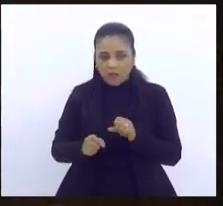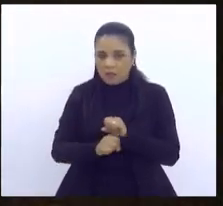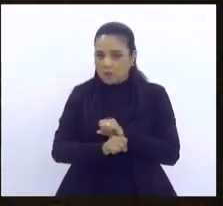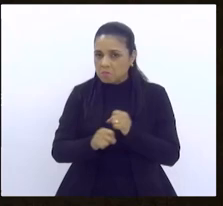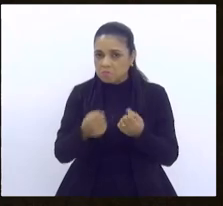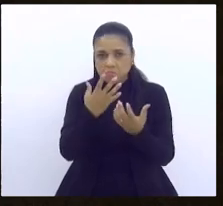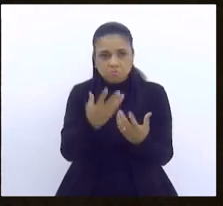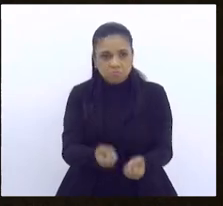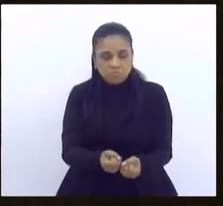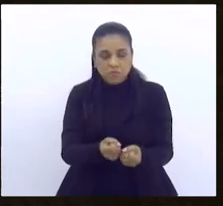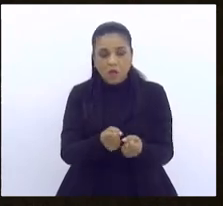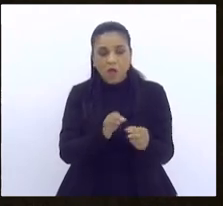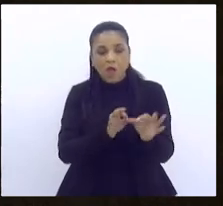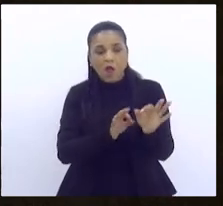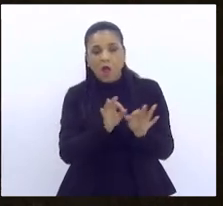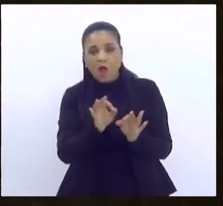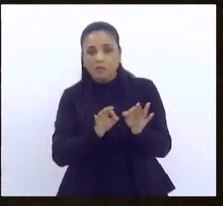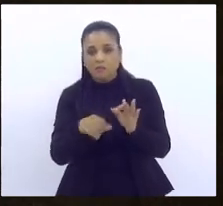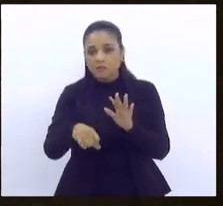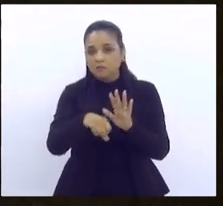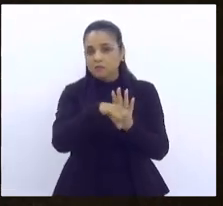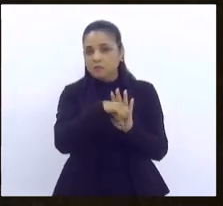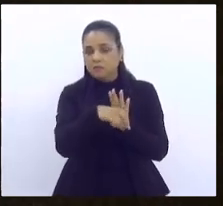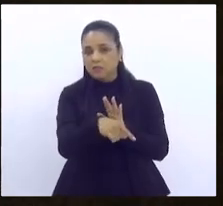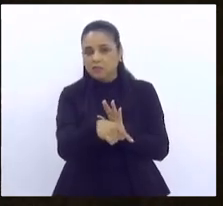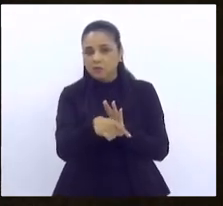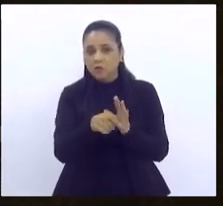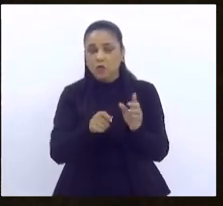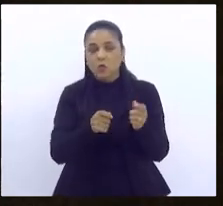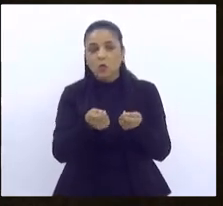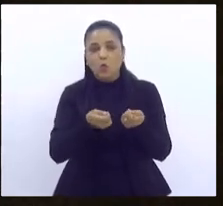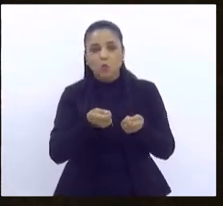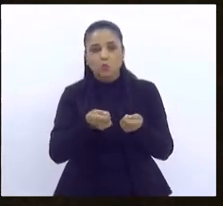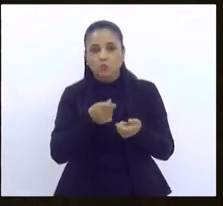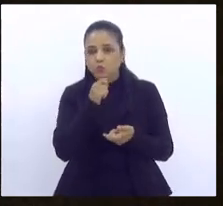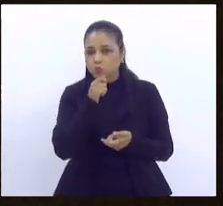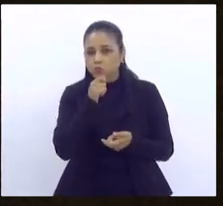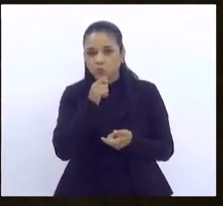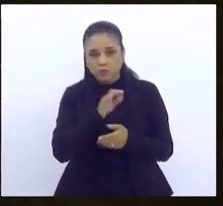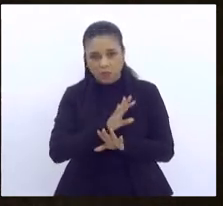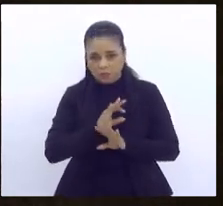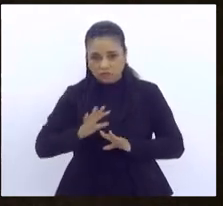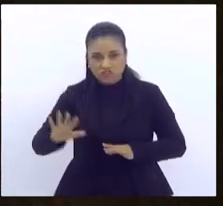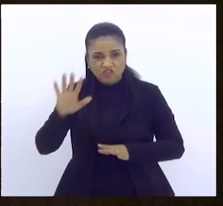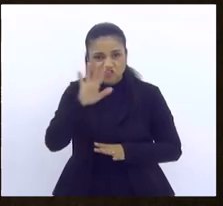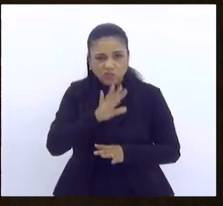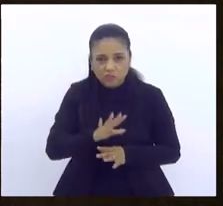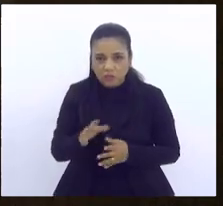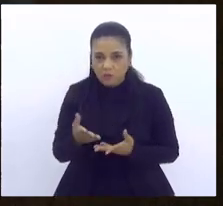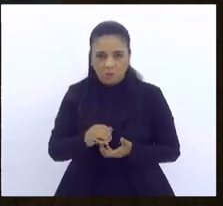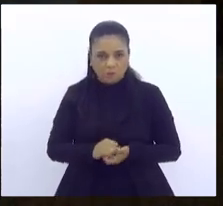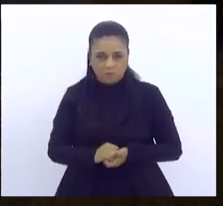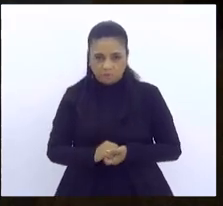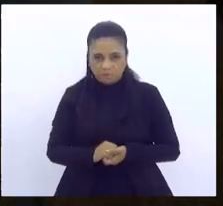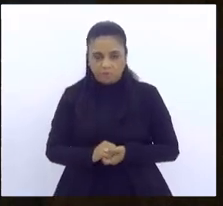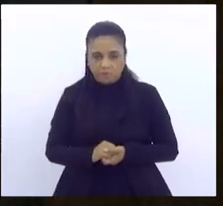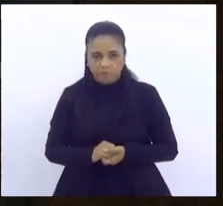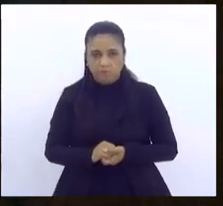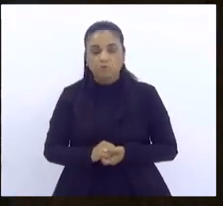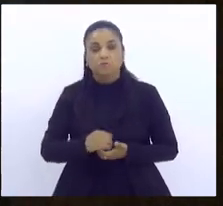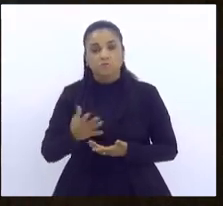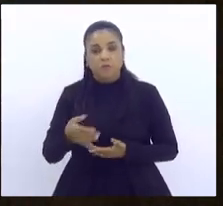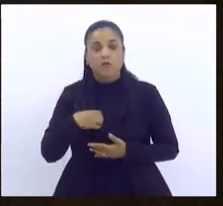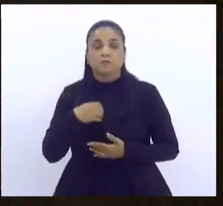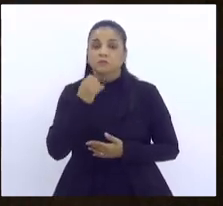crime desorganizado para ver o descontrole total, senhor presidente. Mas, como bem